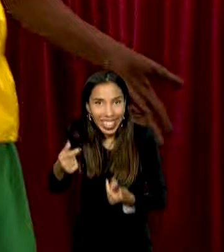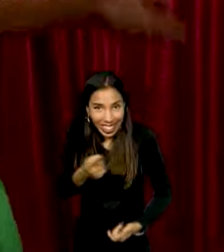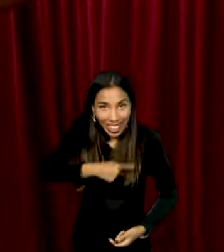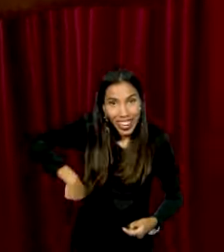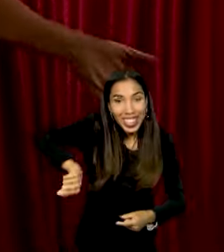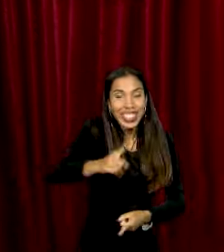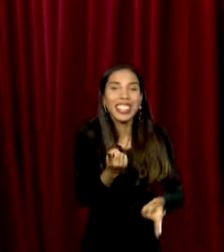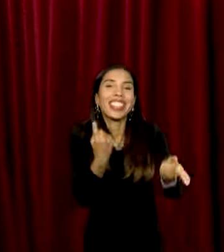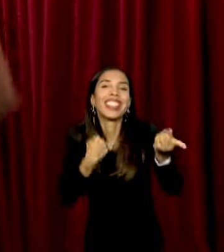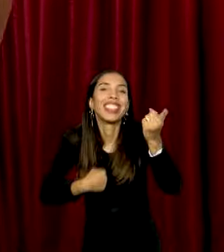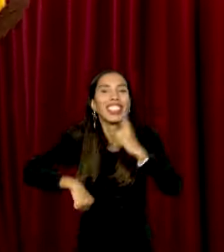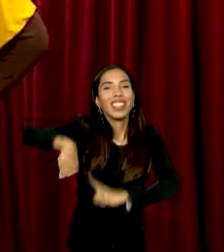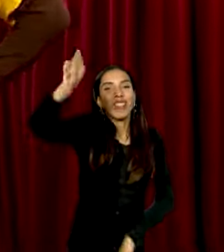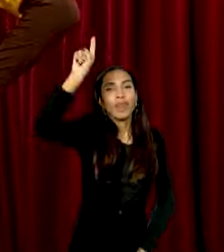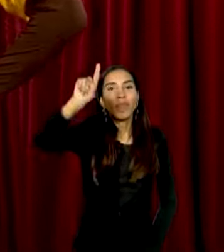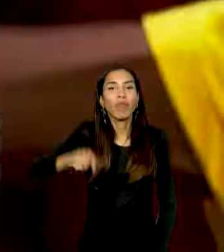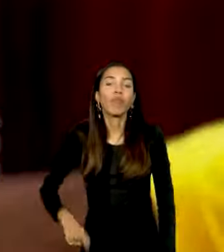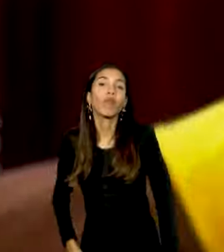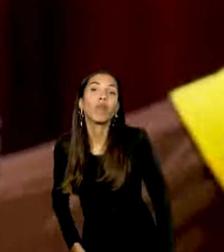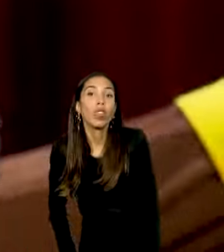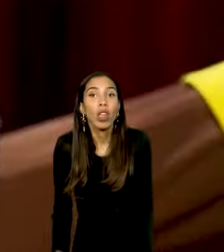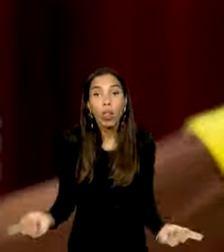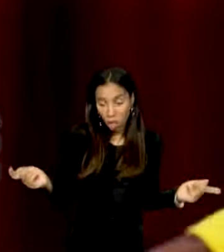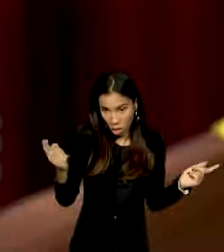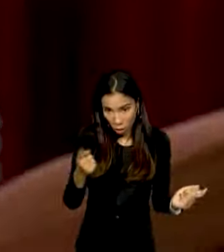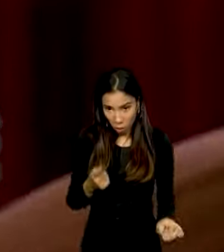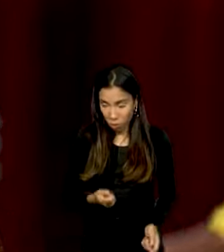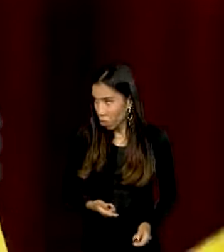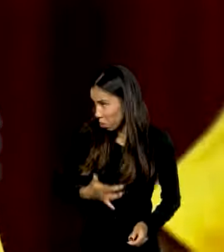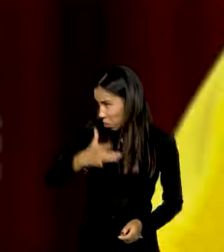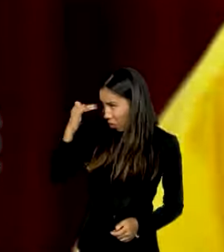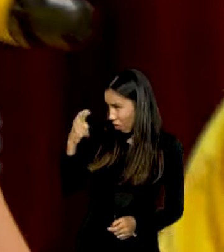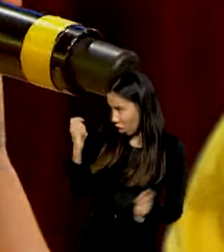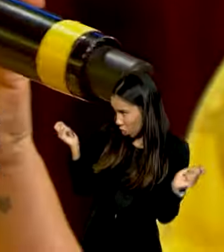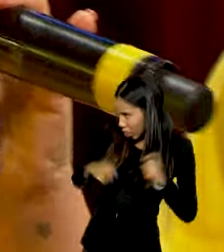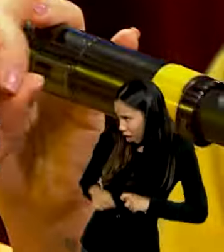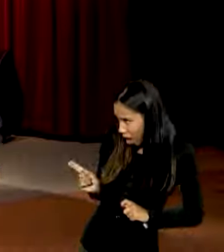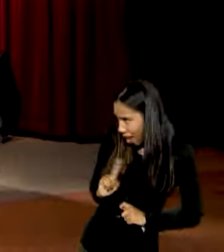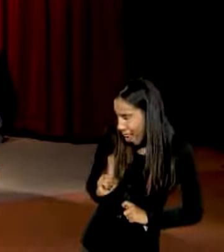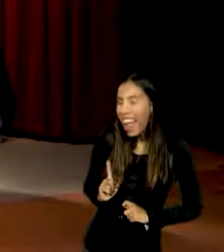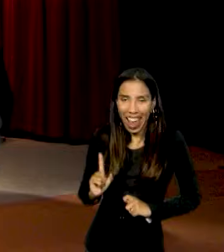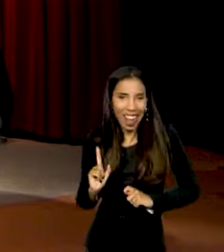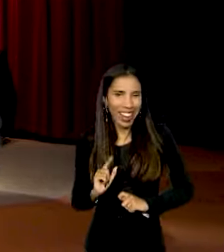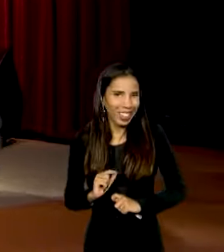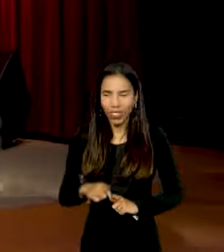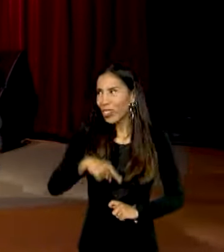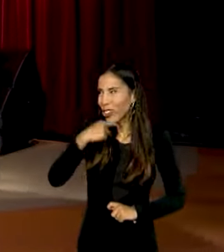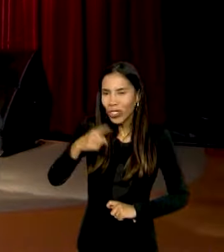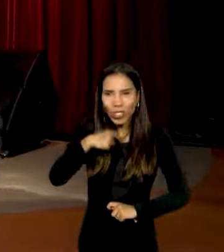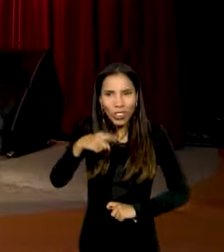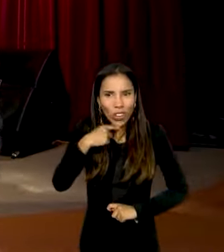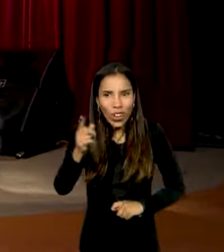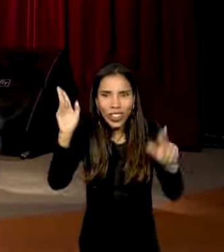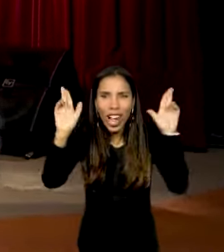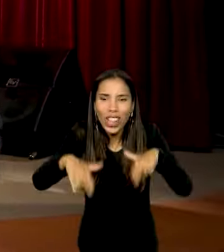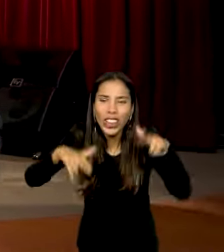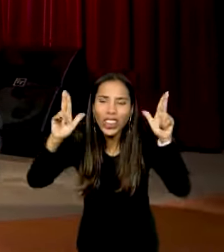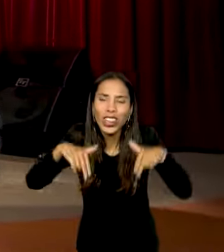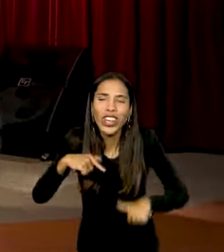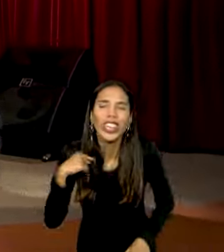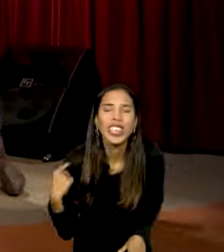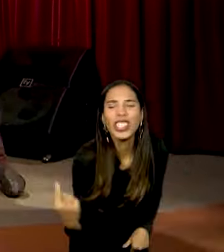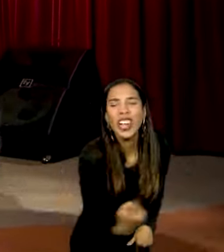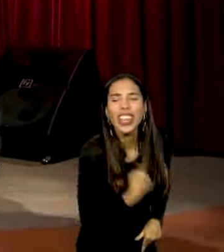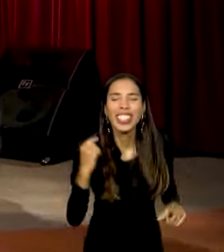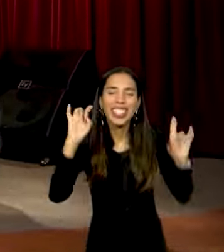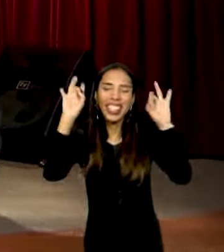nossa superação. Quem disse que não podemos? Nunca duvide de nós.